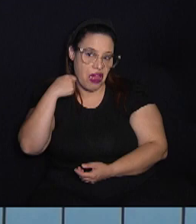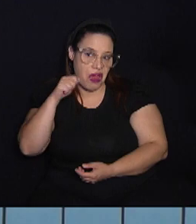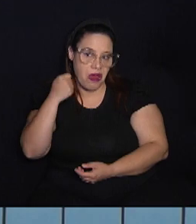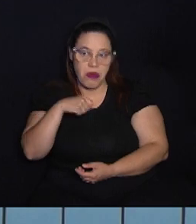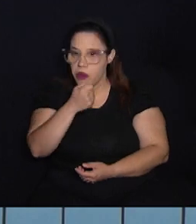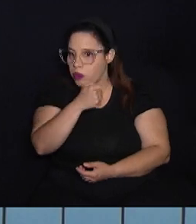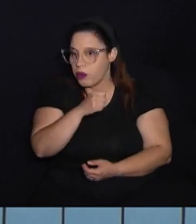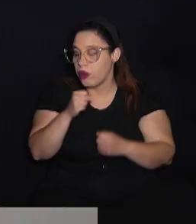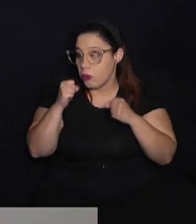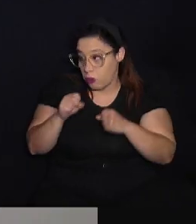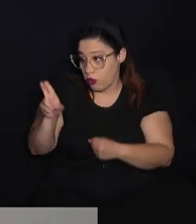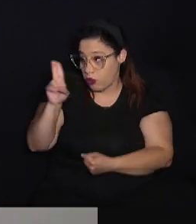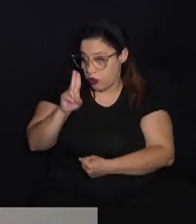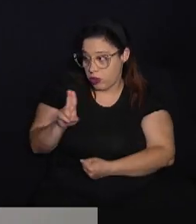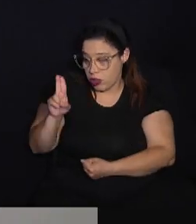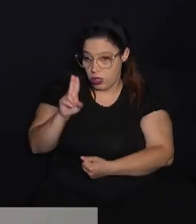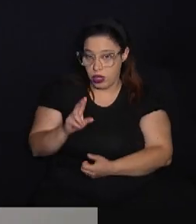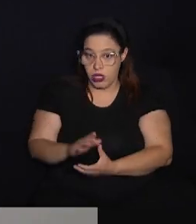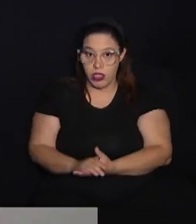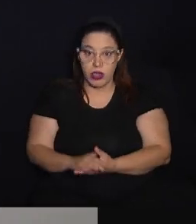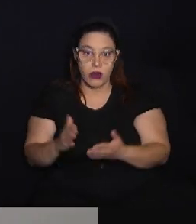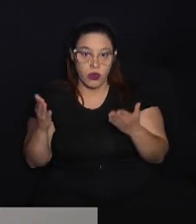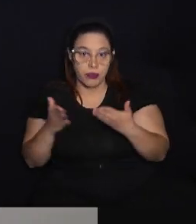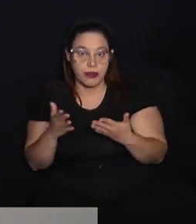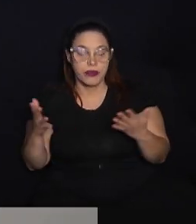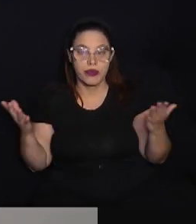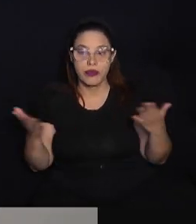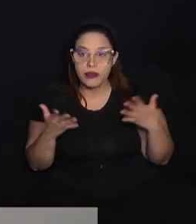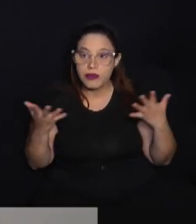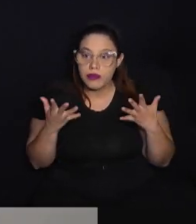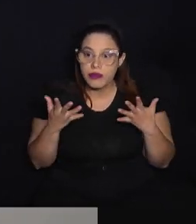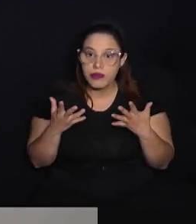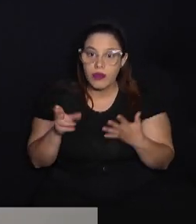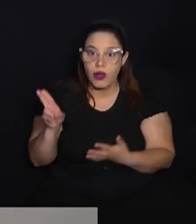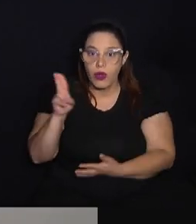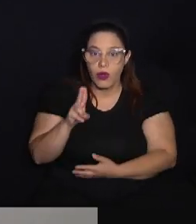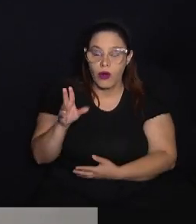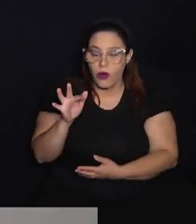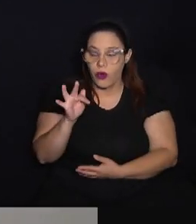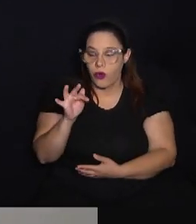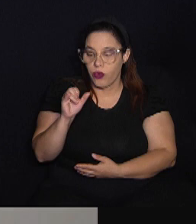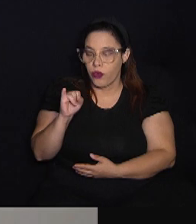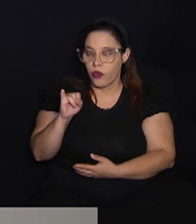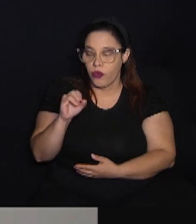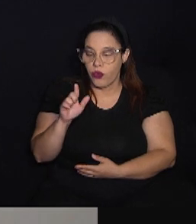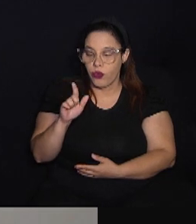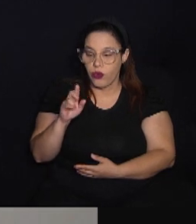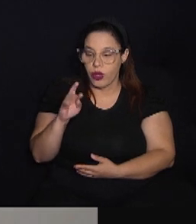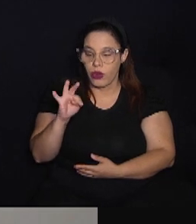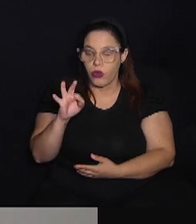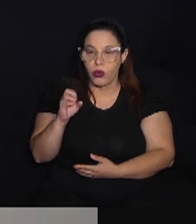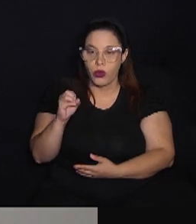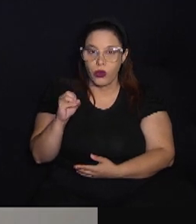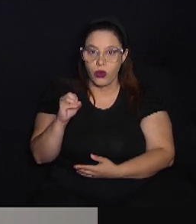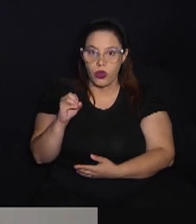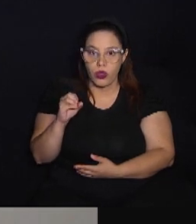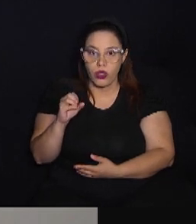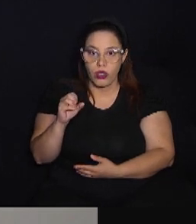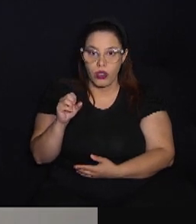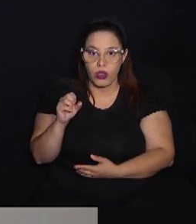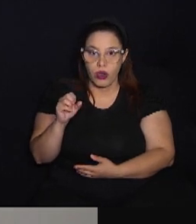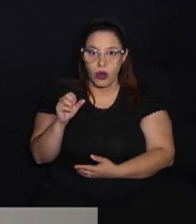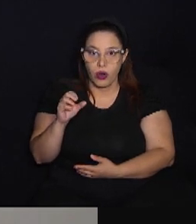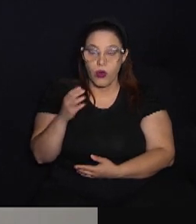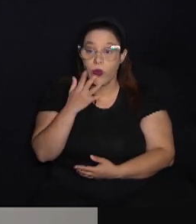usar? Hoje a gente estimula bastante o uso do filtro solar com cor. Nós temos filtros com pigmento,